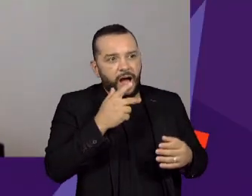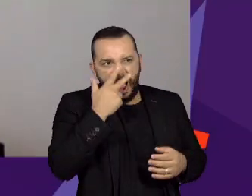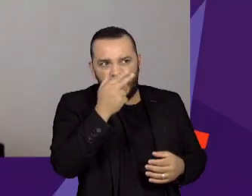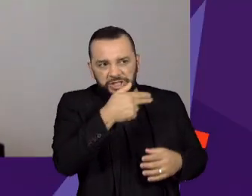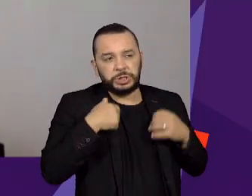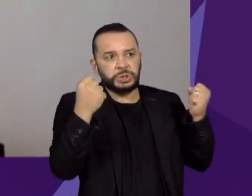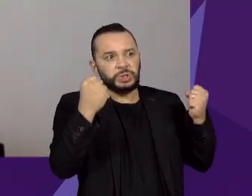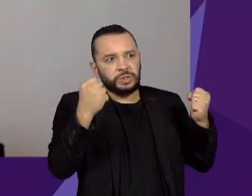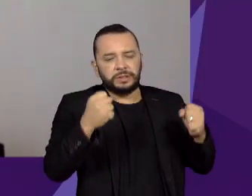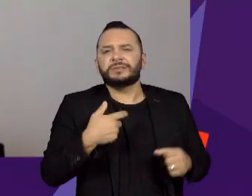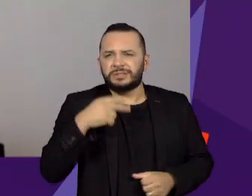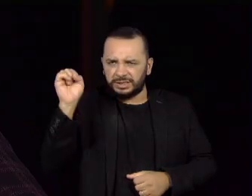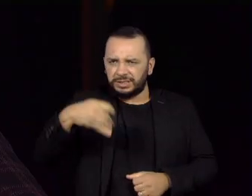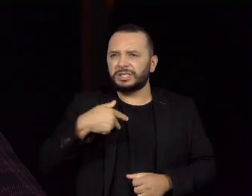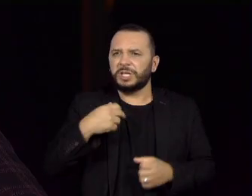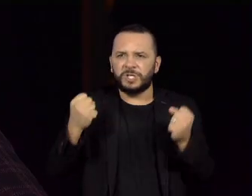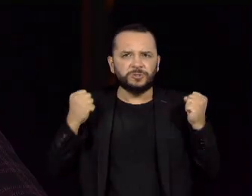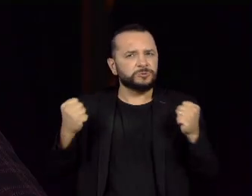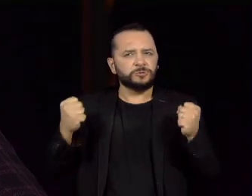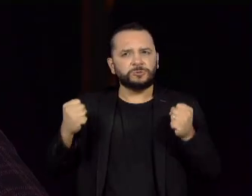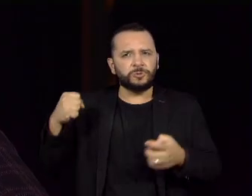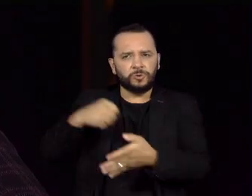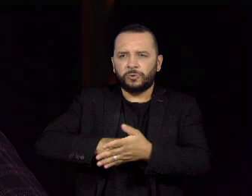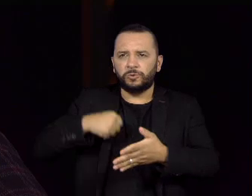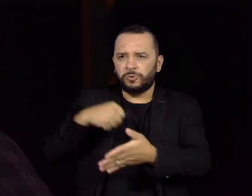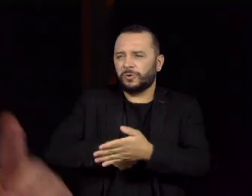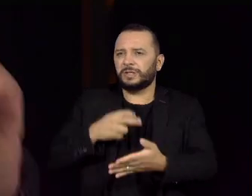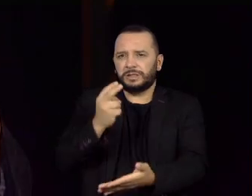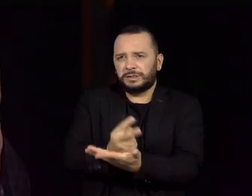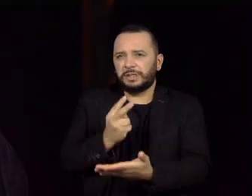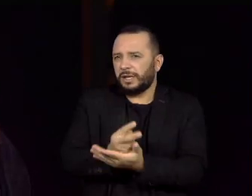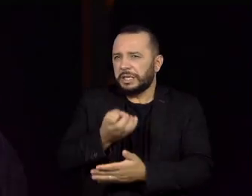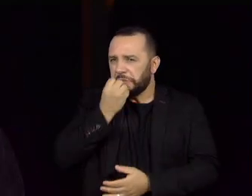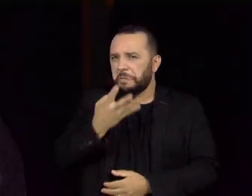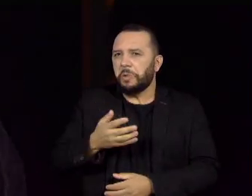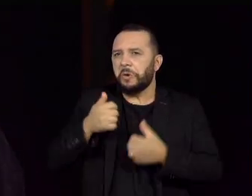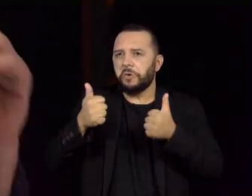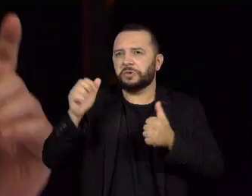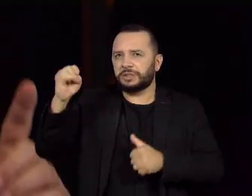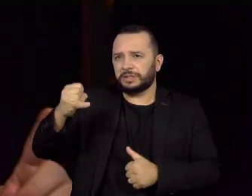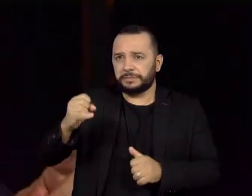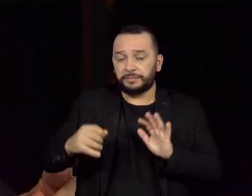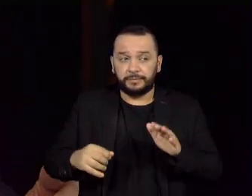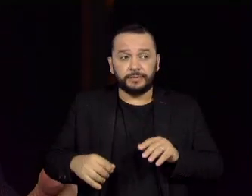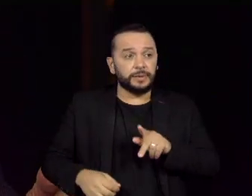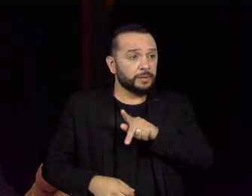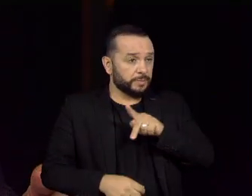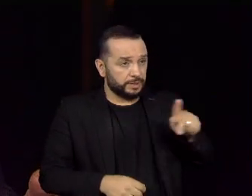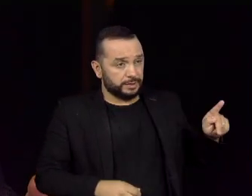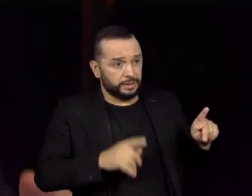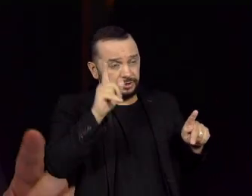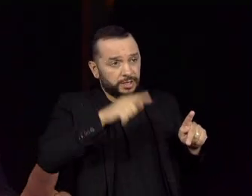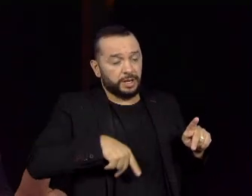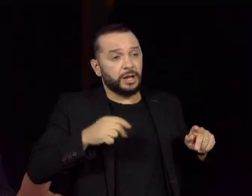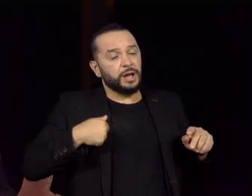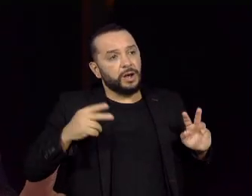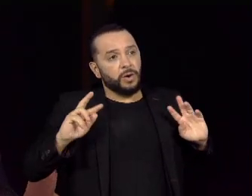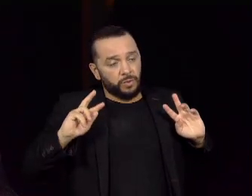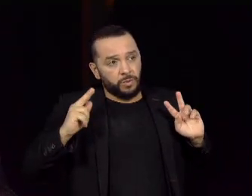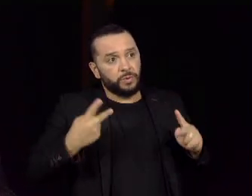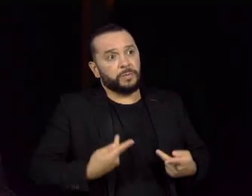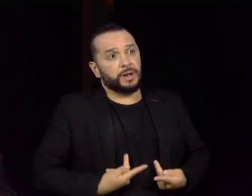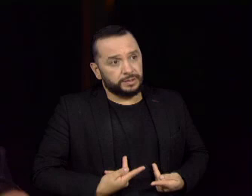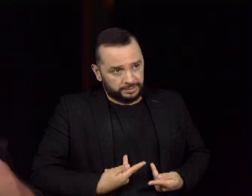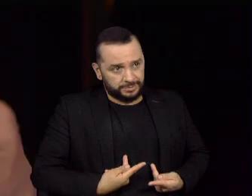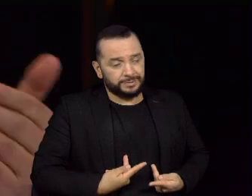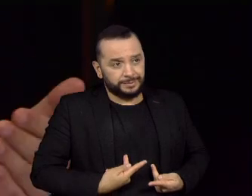pequena, vale. O presidente é extremamente humanista, são palavras suas. Ele pensa no momento todo